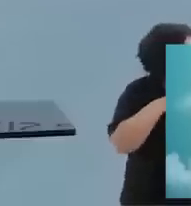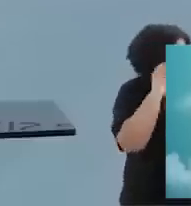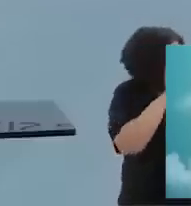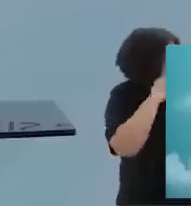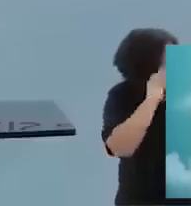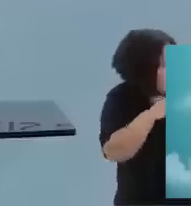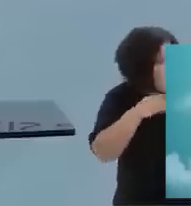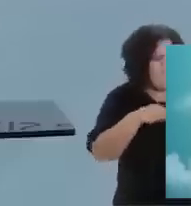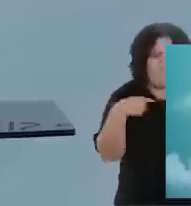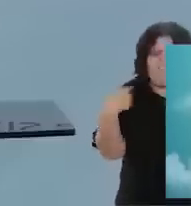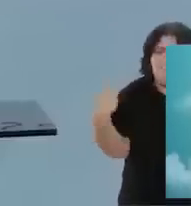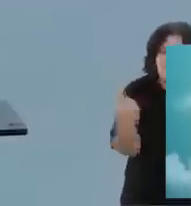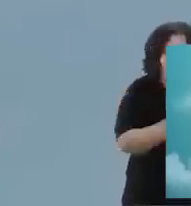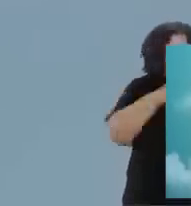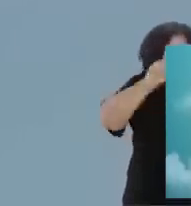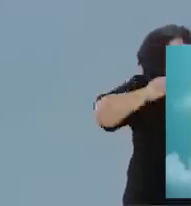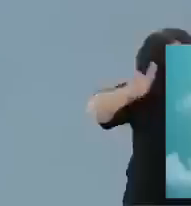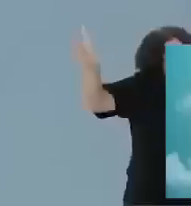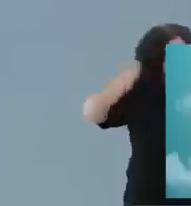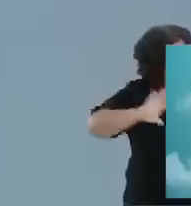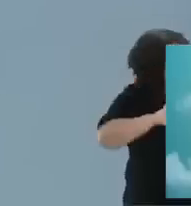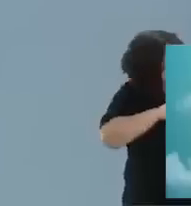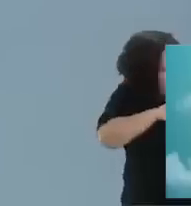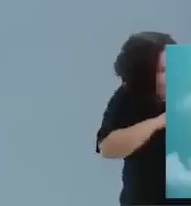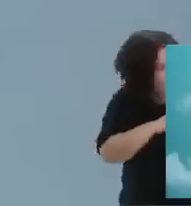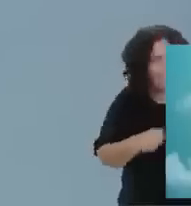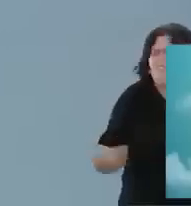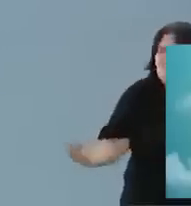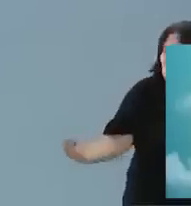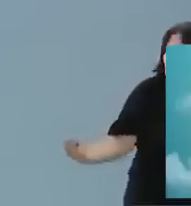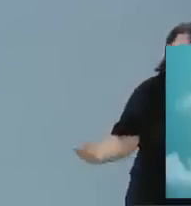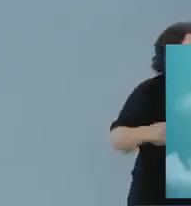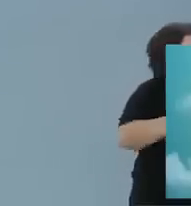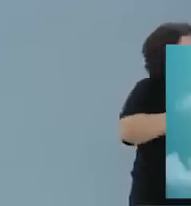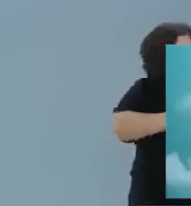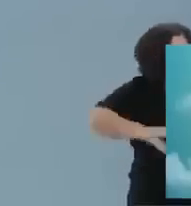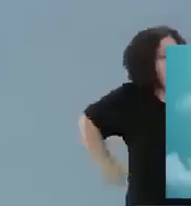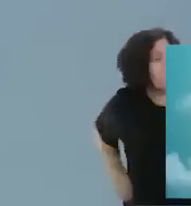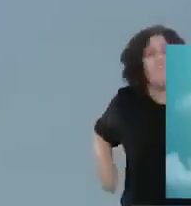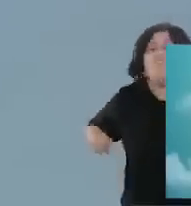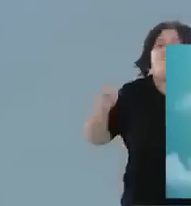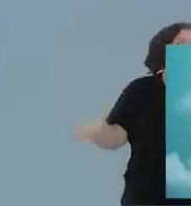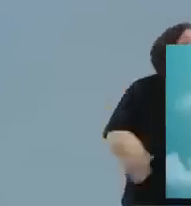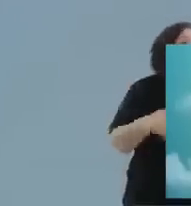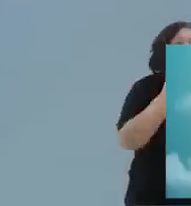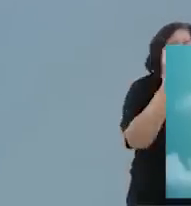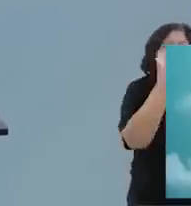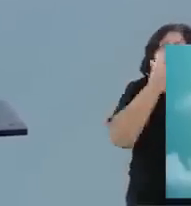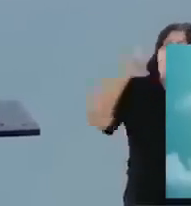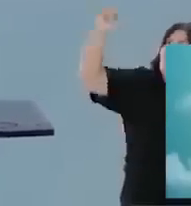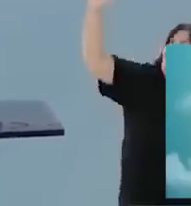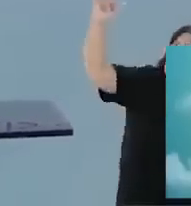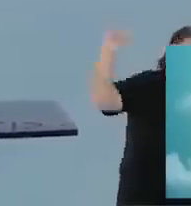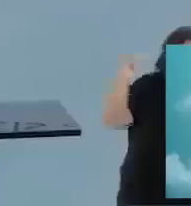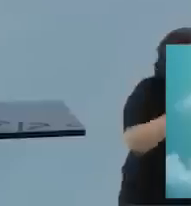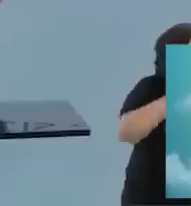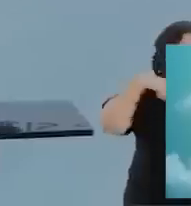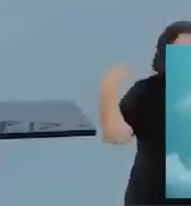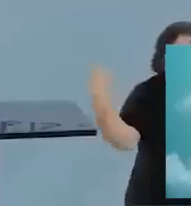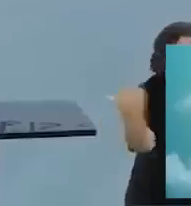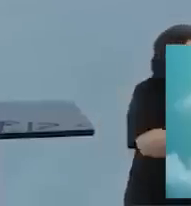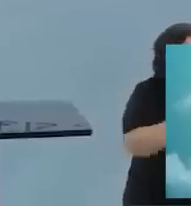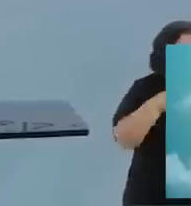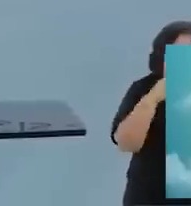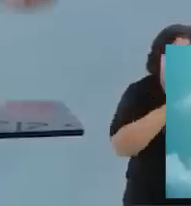amou. É por isso que Cristo recebia publicanos, recebia prostitutas, Ele perdoava os ladrões, Ele acolhia os inacolíveis,